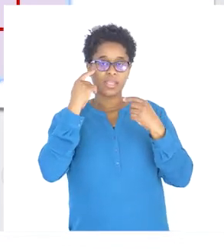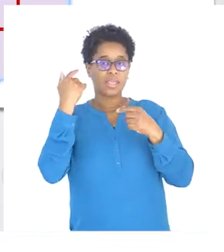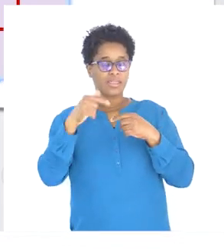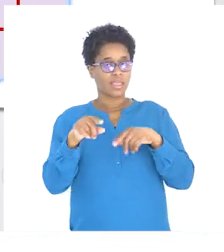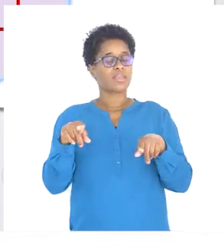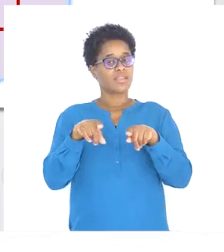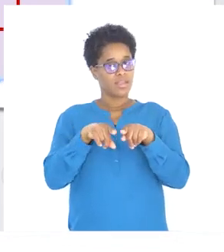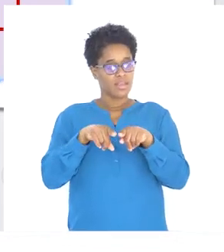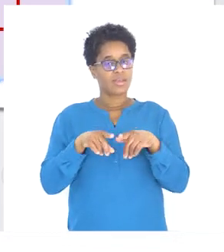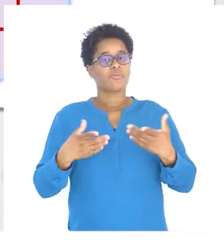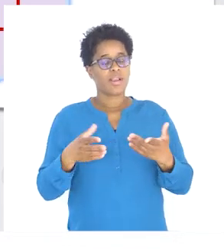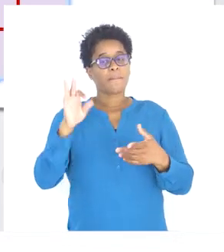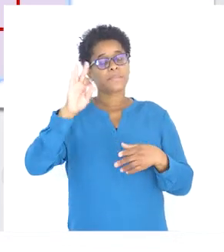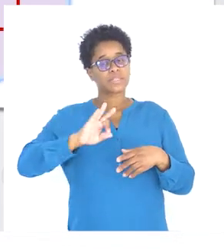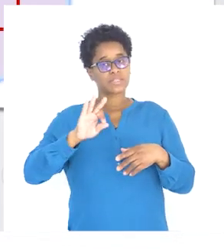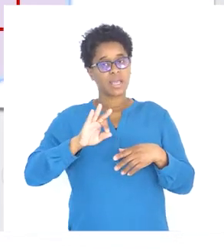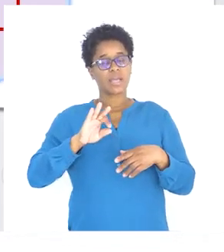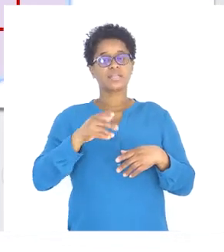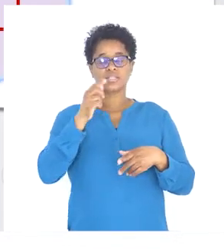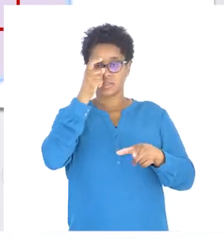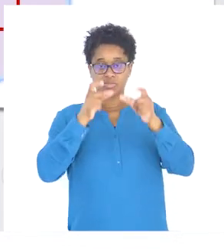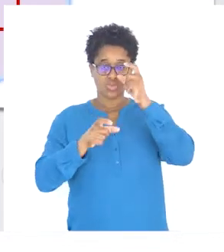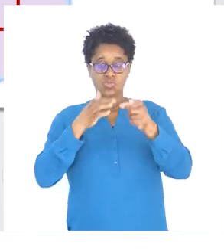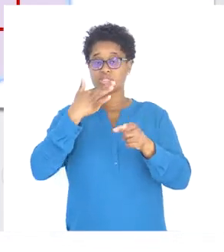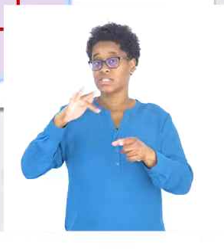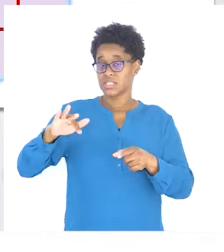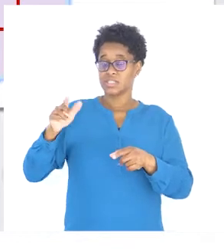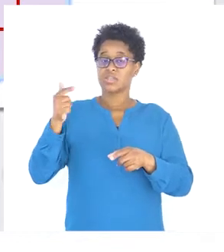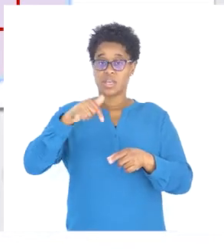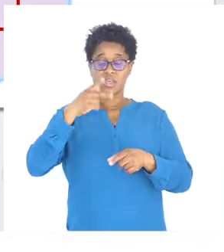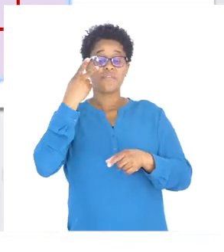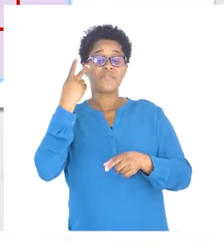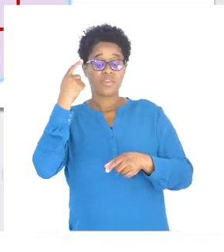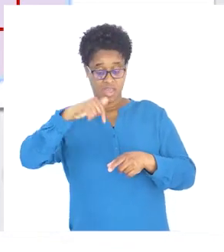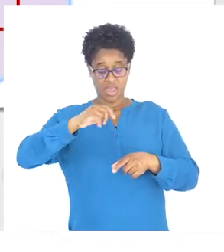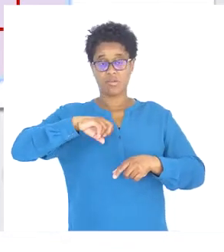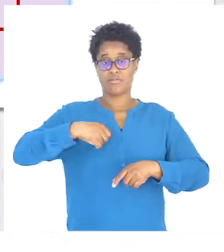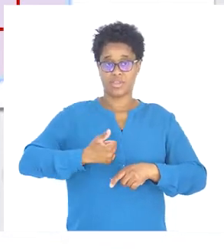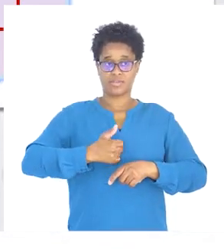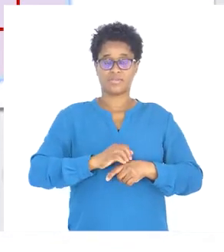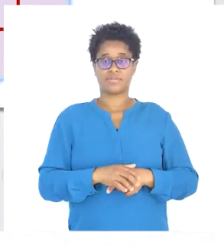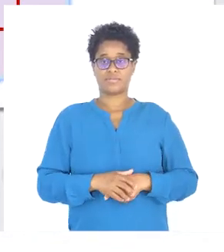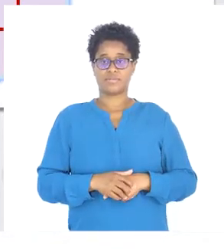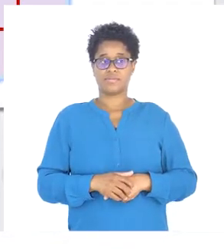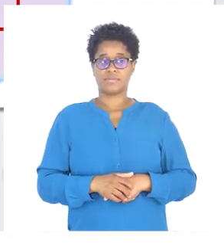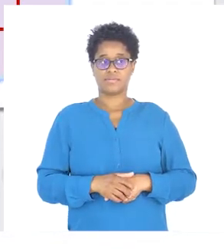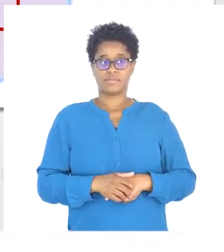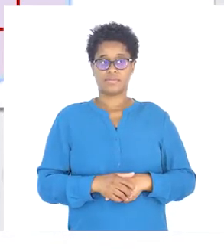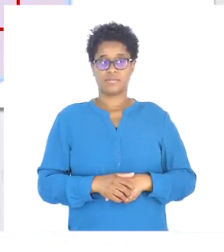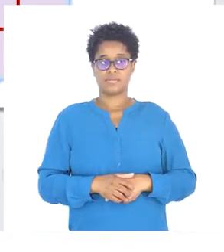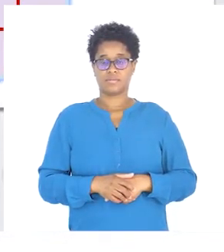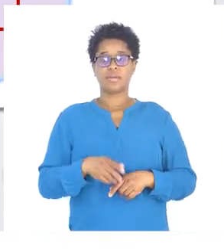a mesma percentagem de imigrantes residentes em Cabo Verde.